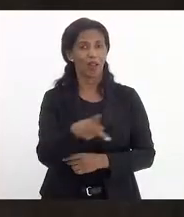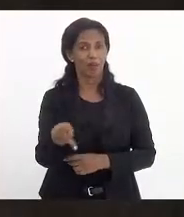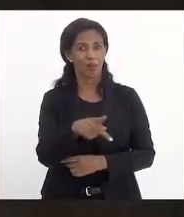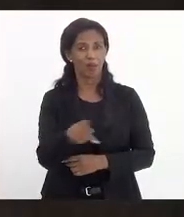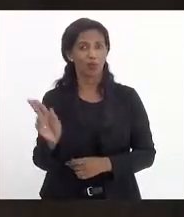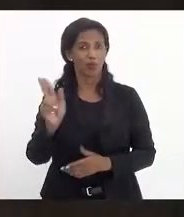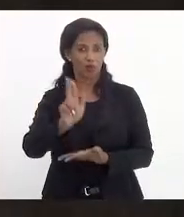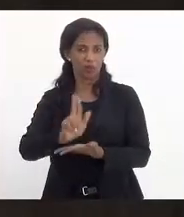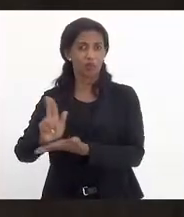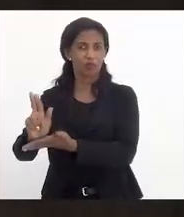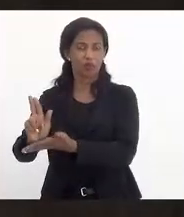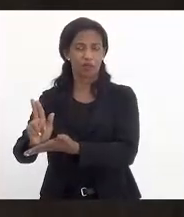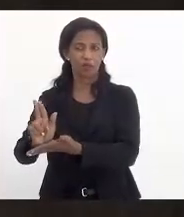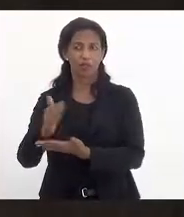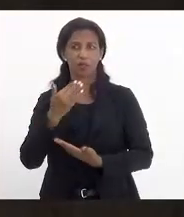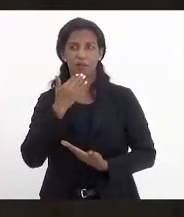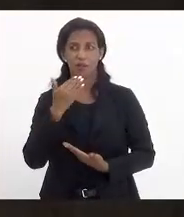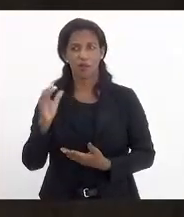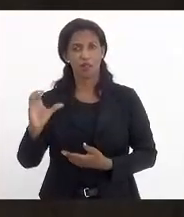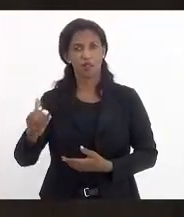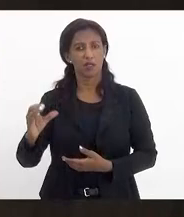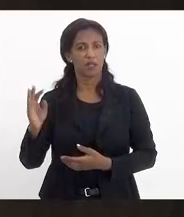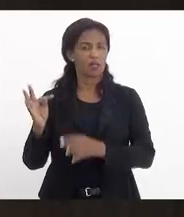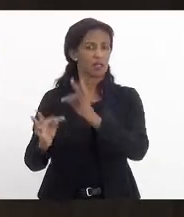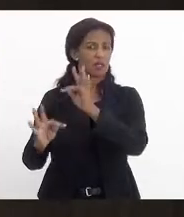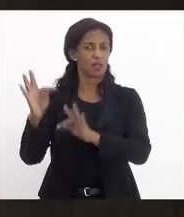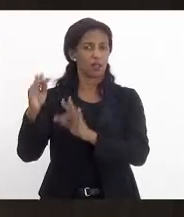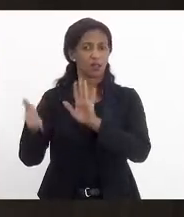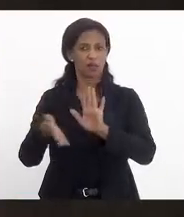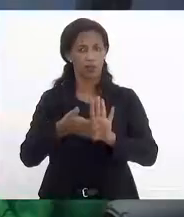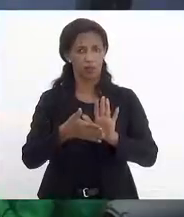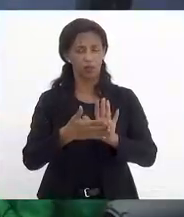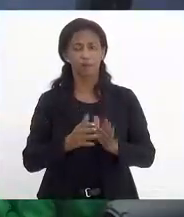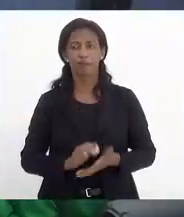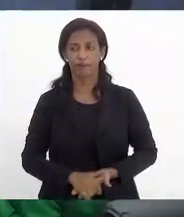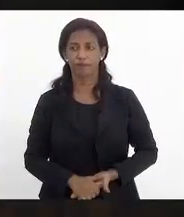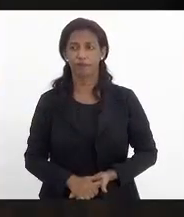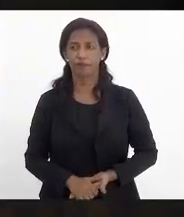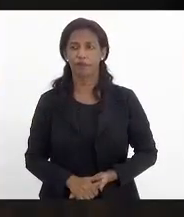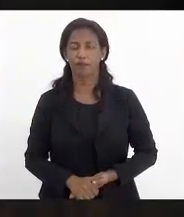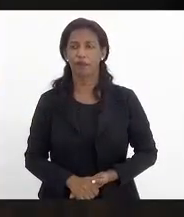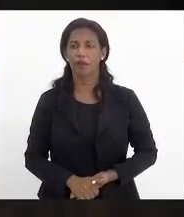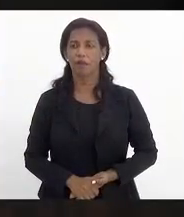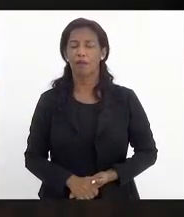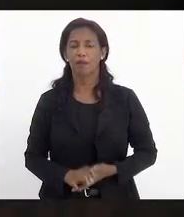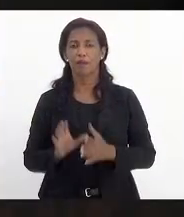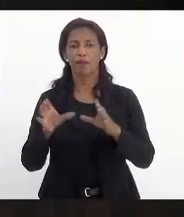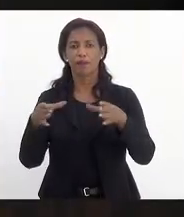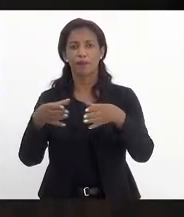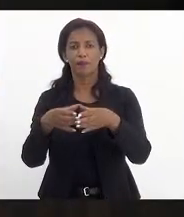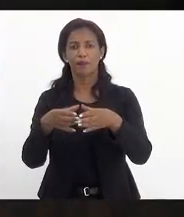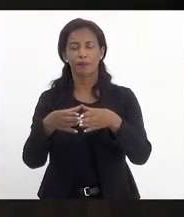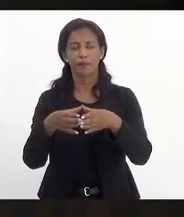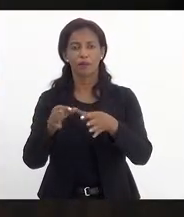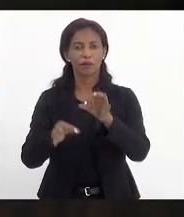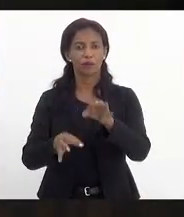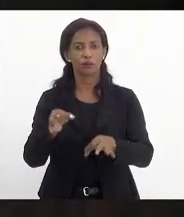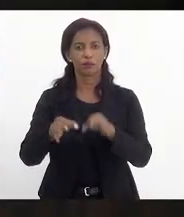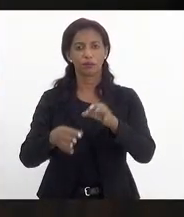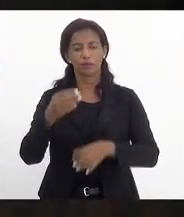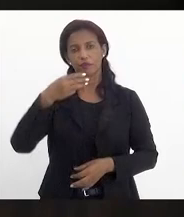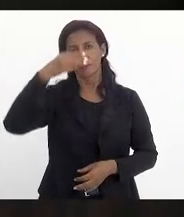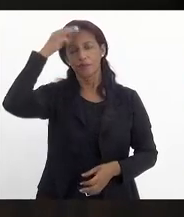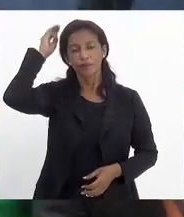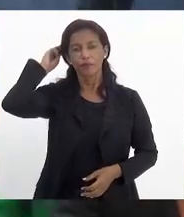solicitar a Vossa Excelência a Comissão de Ciência e Tecnologia pudesse emitir o parecer. O presidente defere, pedido de Vossa Excelência. Pela Comissão de Constituição e Justiça, deputado